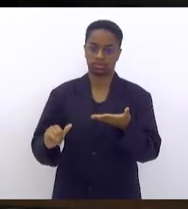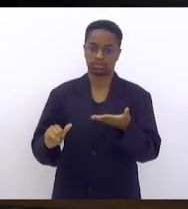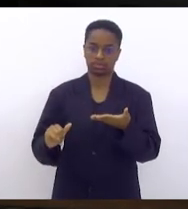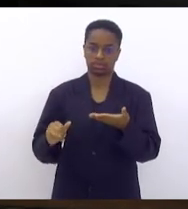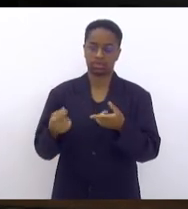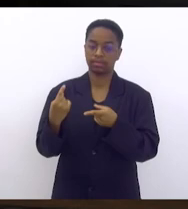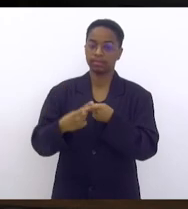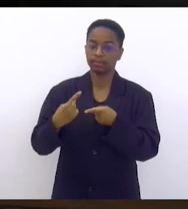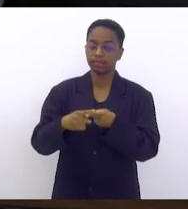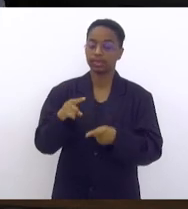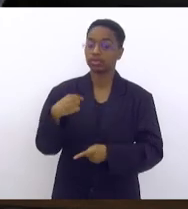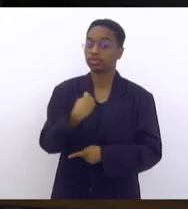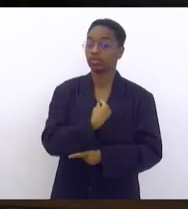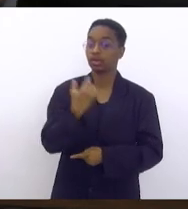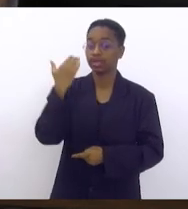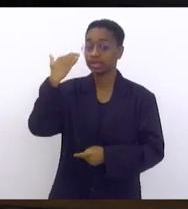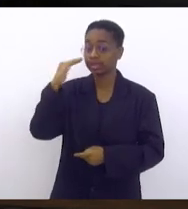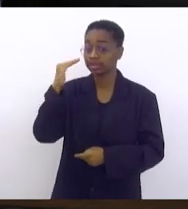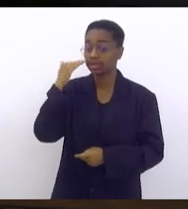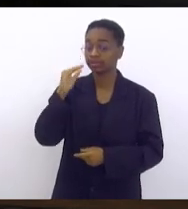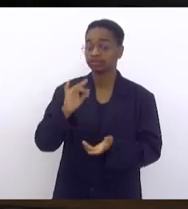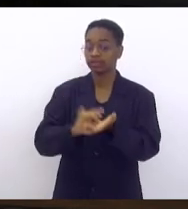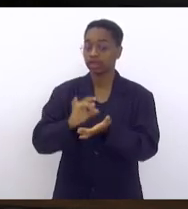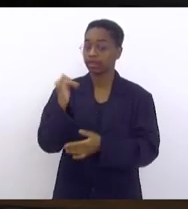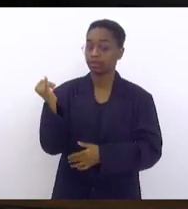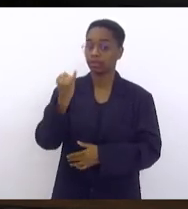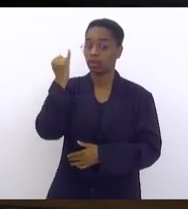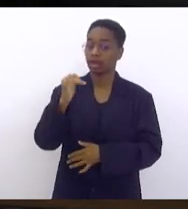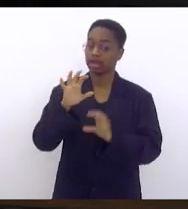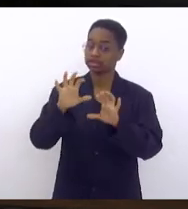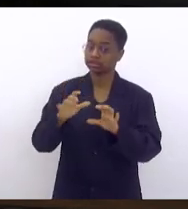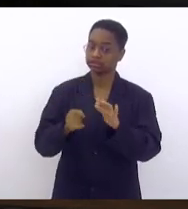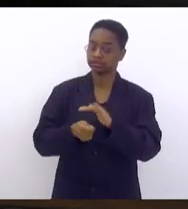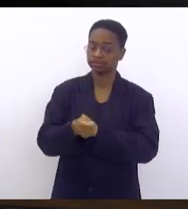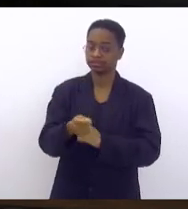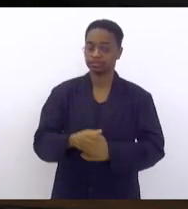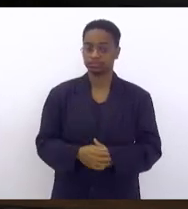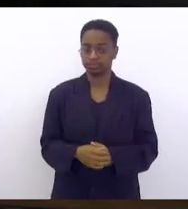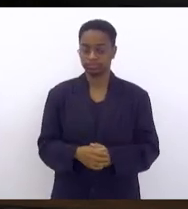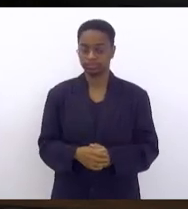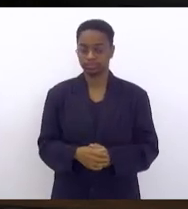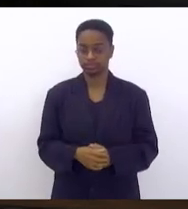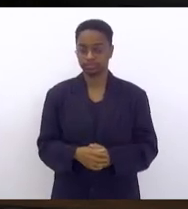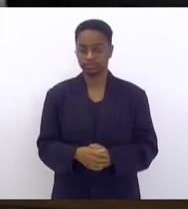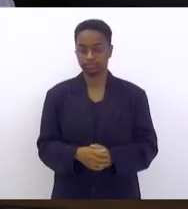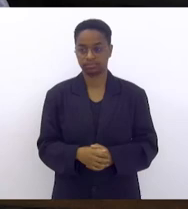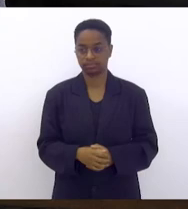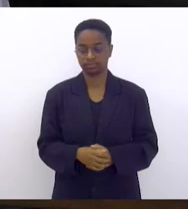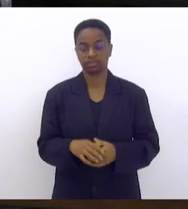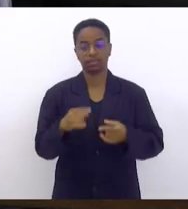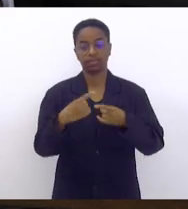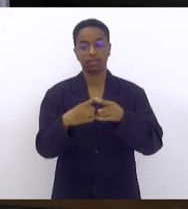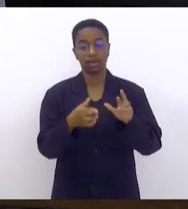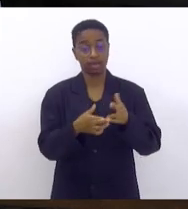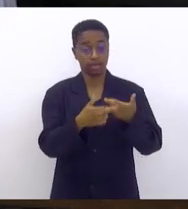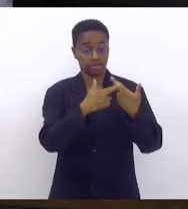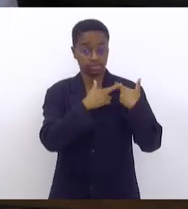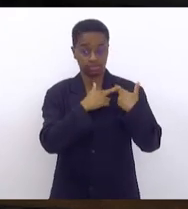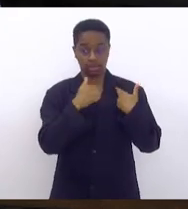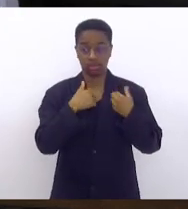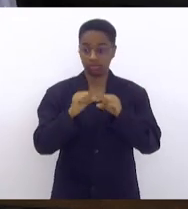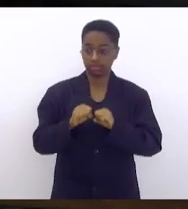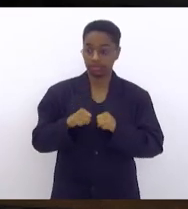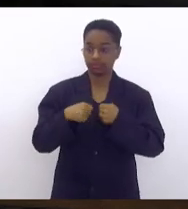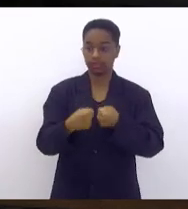Porque a gente entende que é mais importante esse investimento. É essa responsabilidade que eu defendo